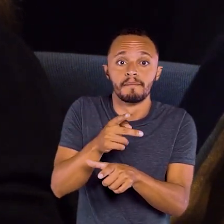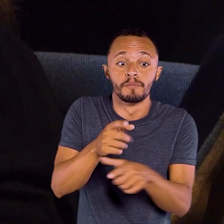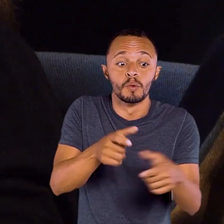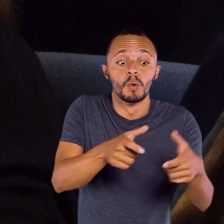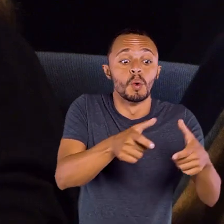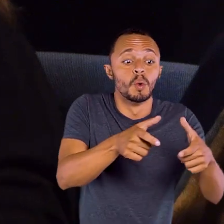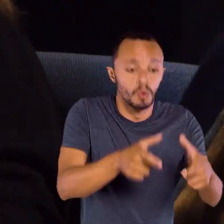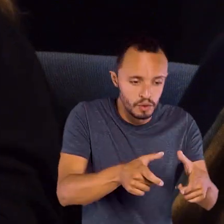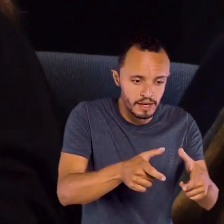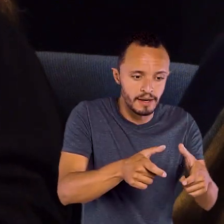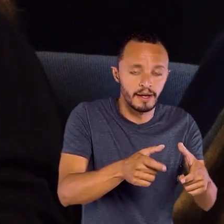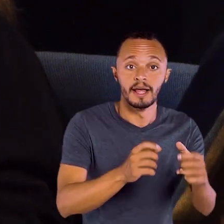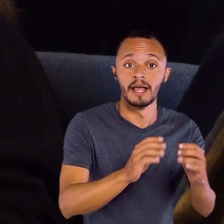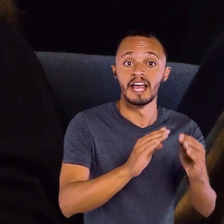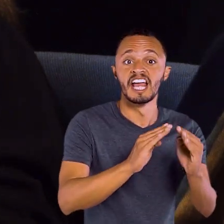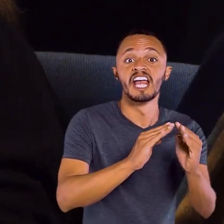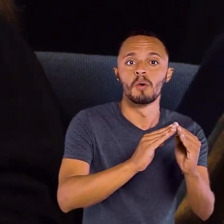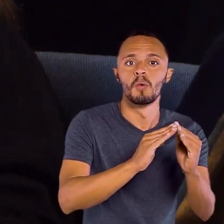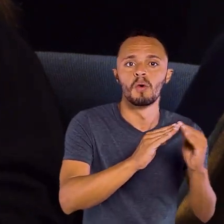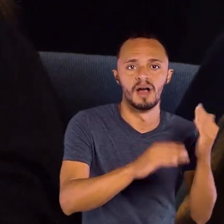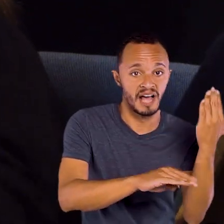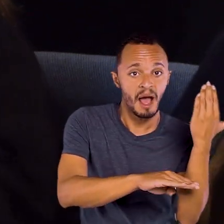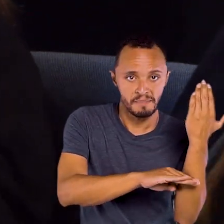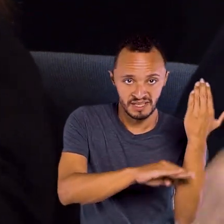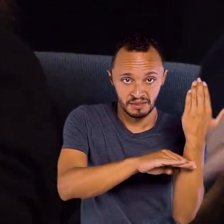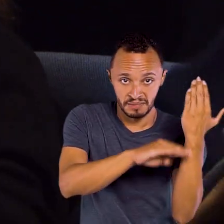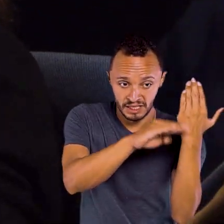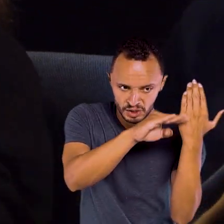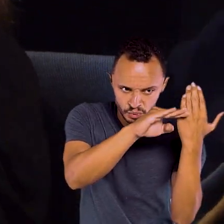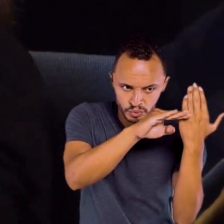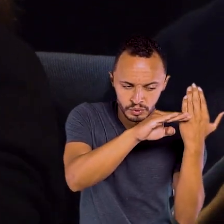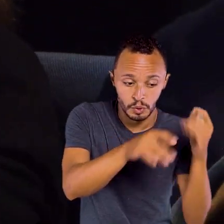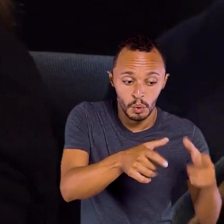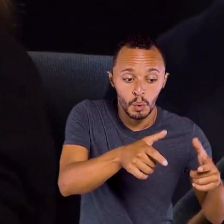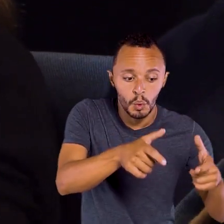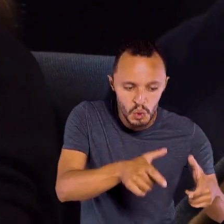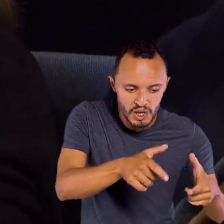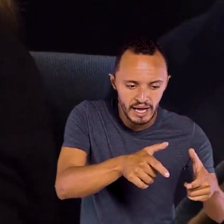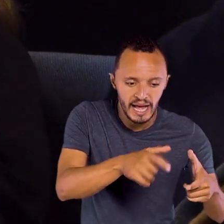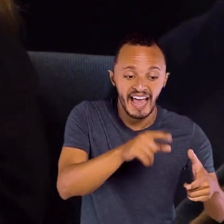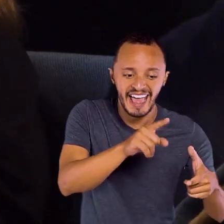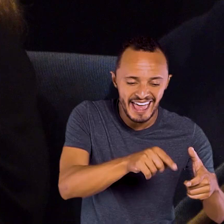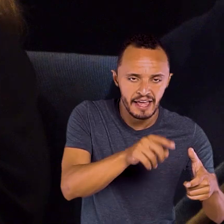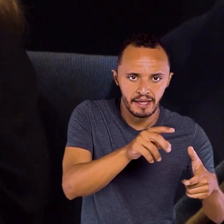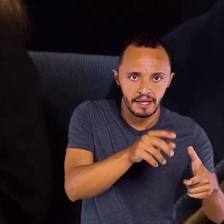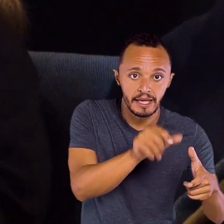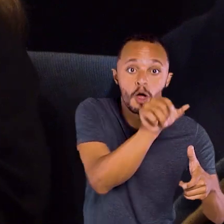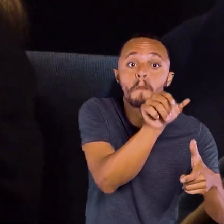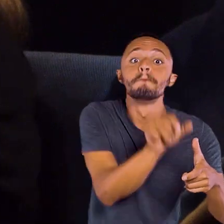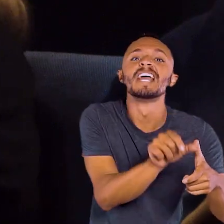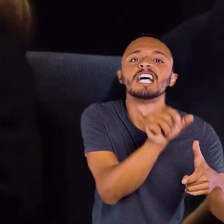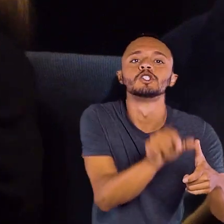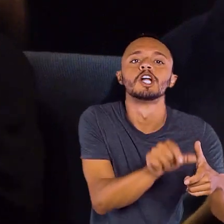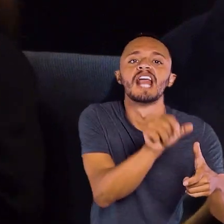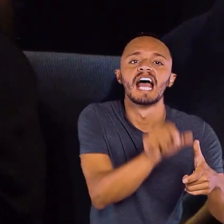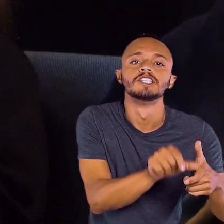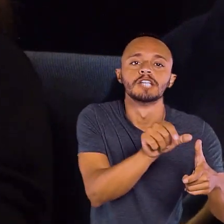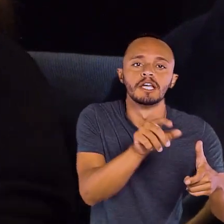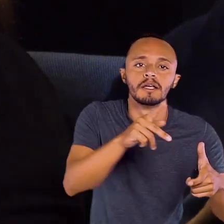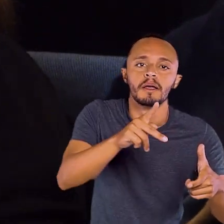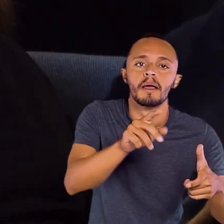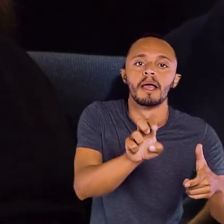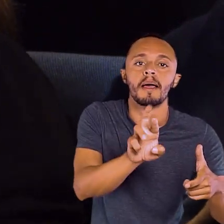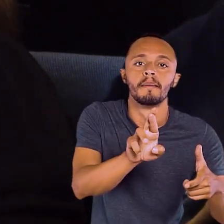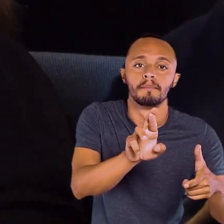E reforçando esses espaços exclusivos e muito a solitária que está